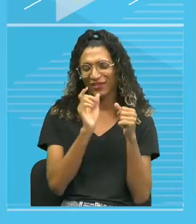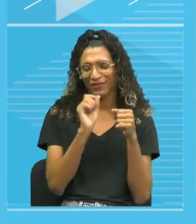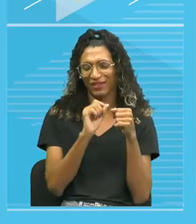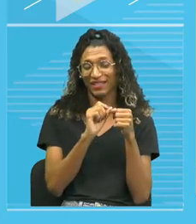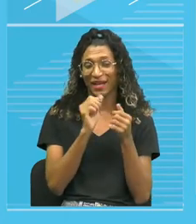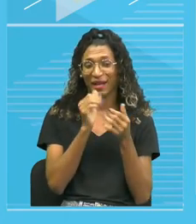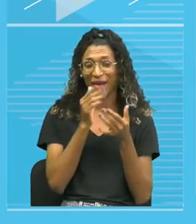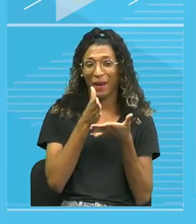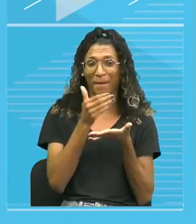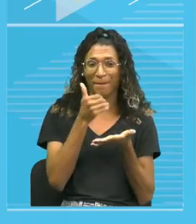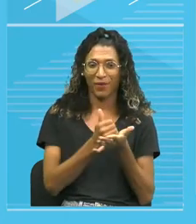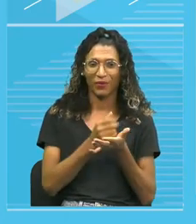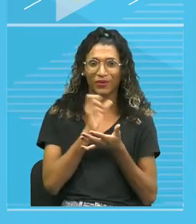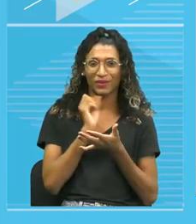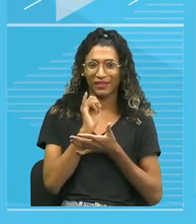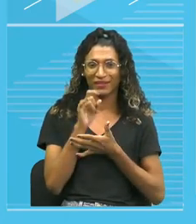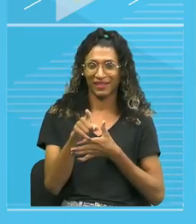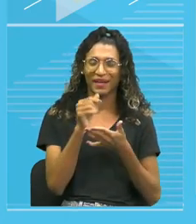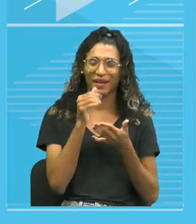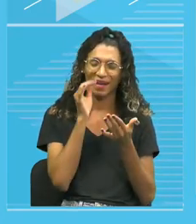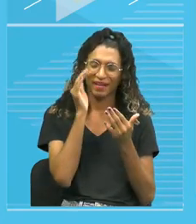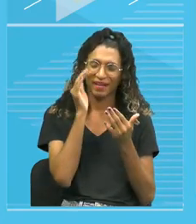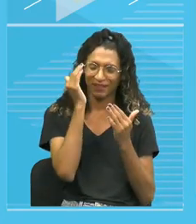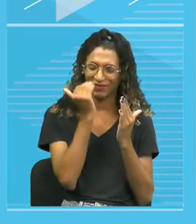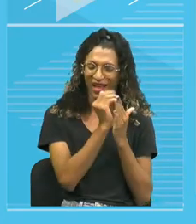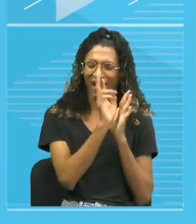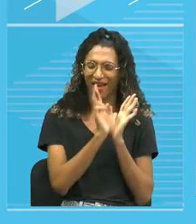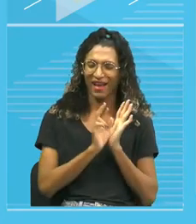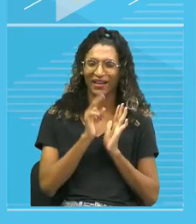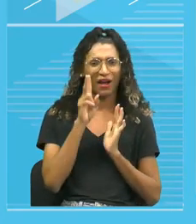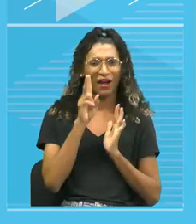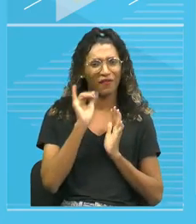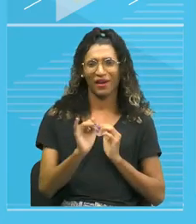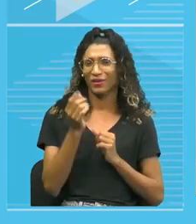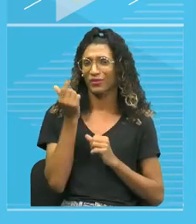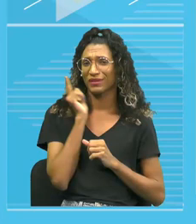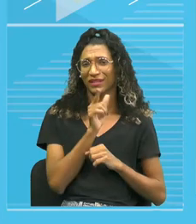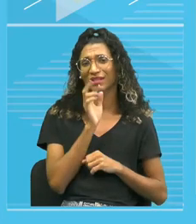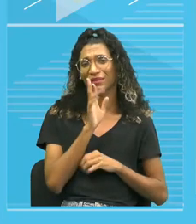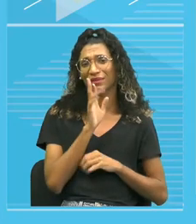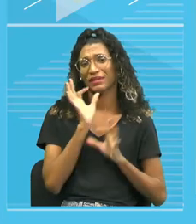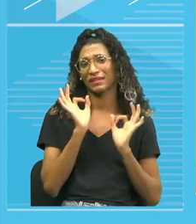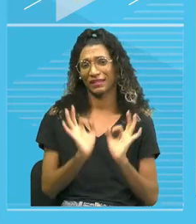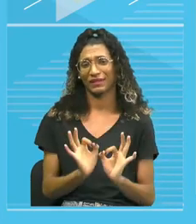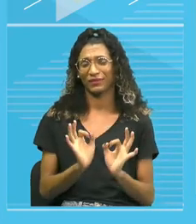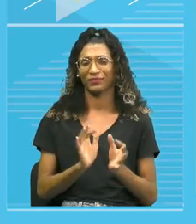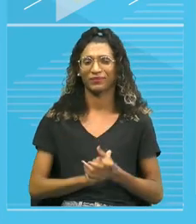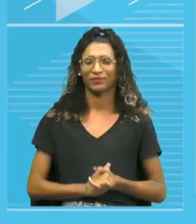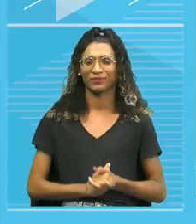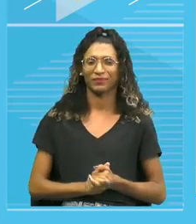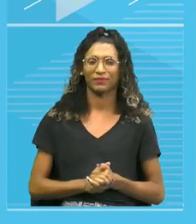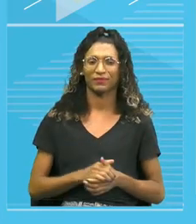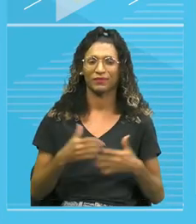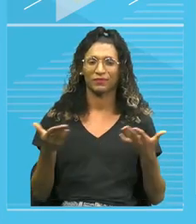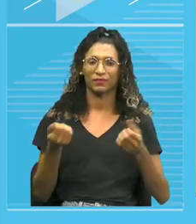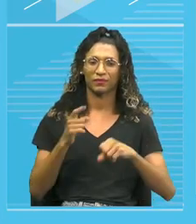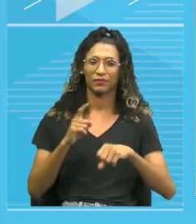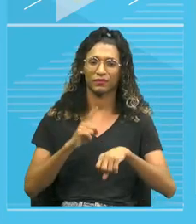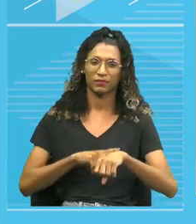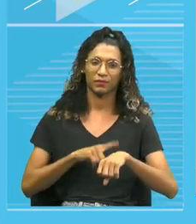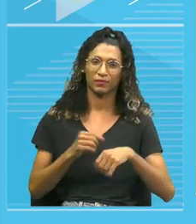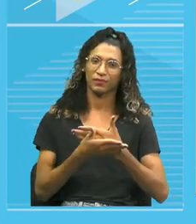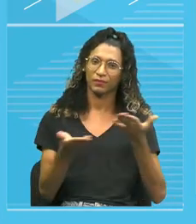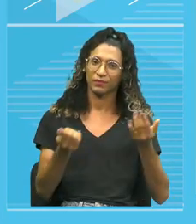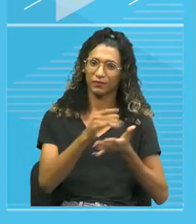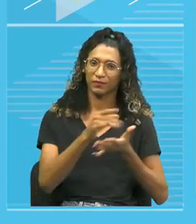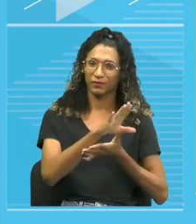passo meu filho seguir o passo a passo não tem como errar é só ser feliz ó deixa eu dar um tempinho para o meu filho anda